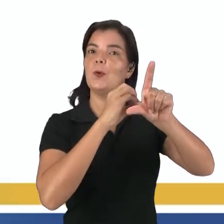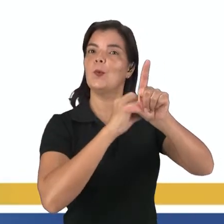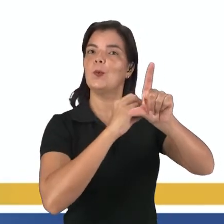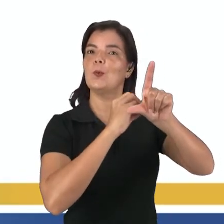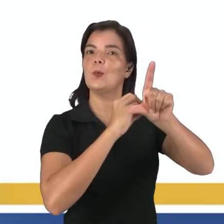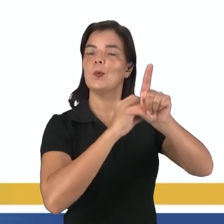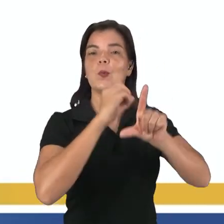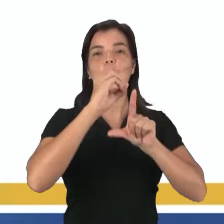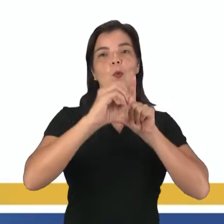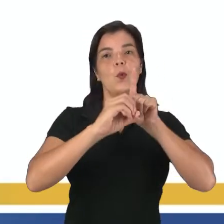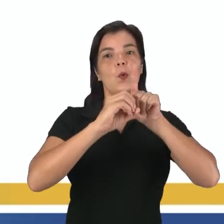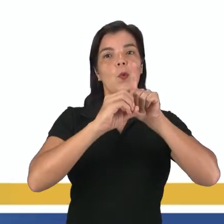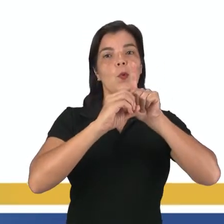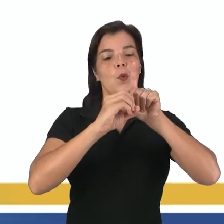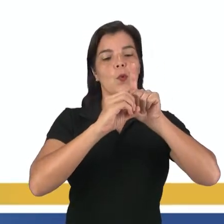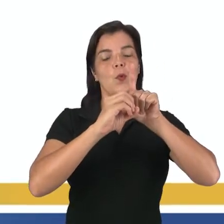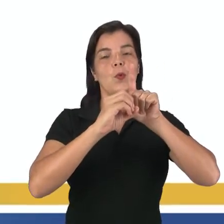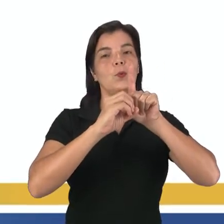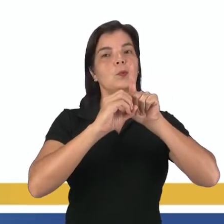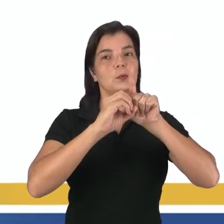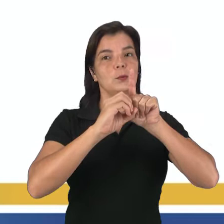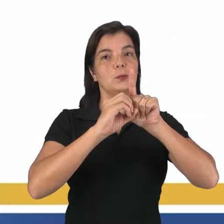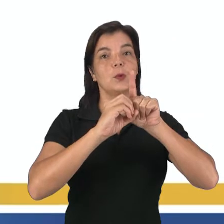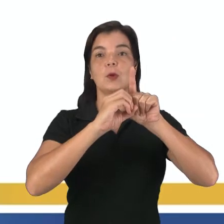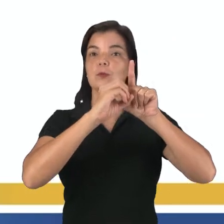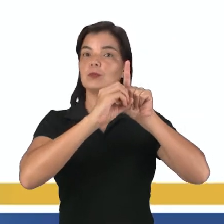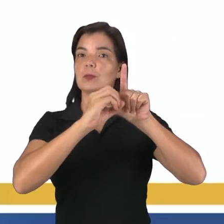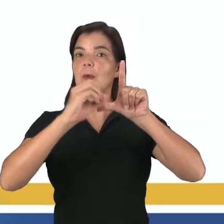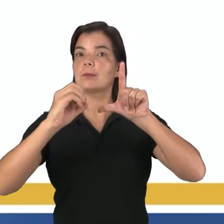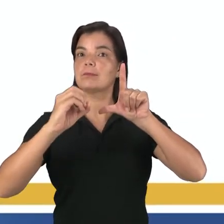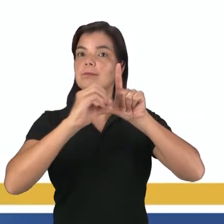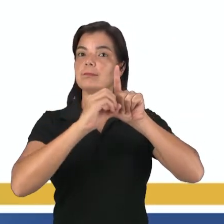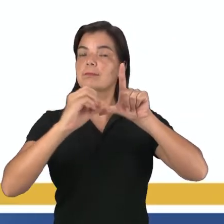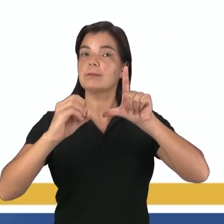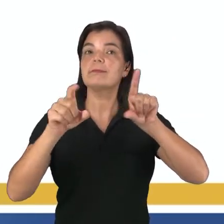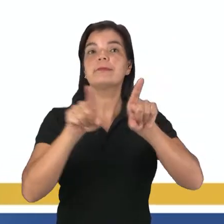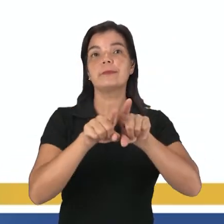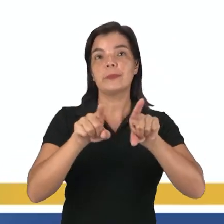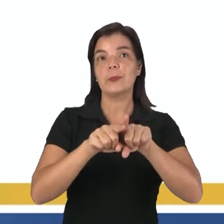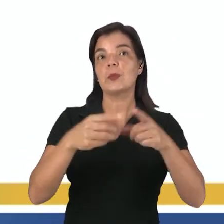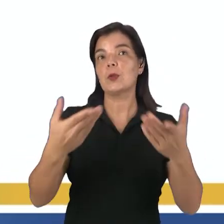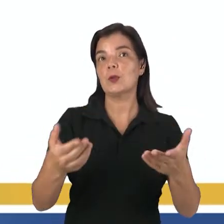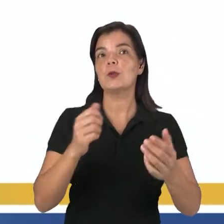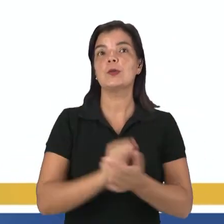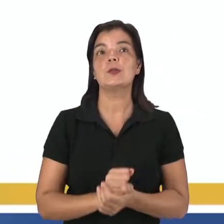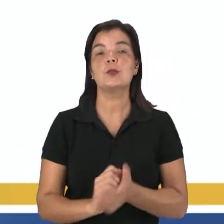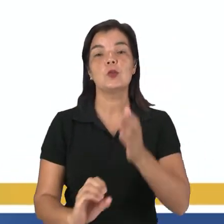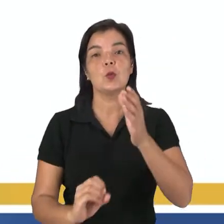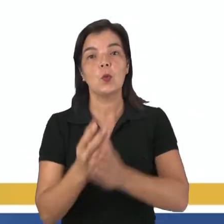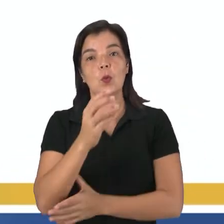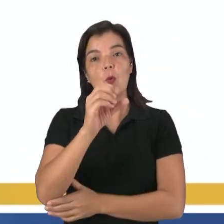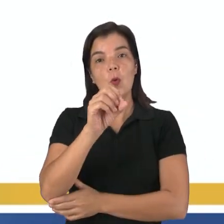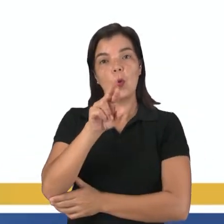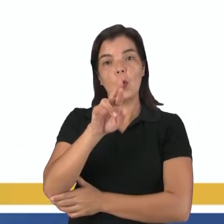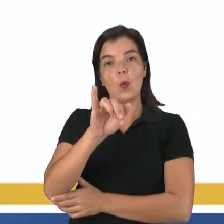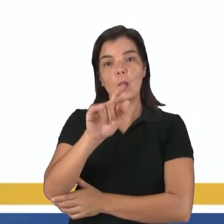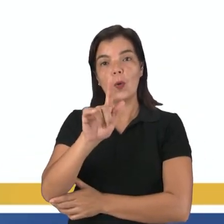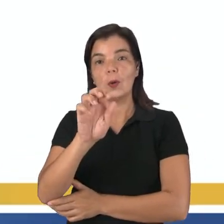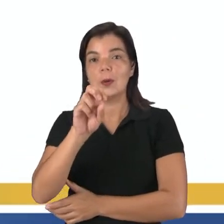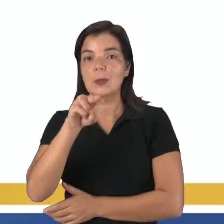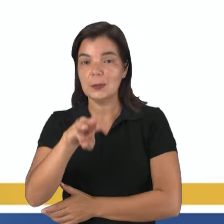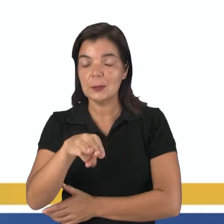certo então esse ponto é indicado pelo pau de ndu-001 né e é o que chamamos de origem